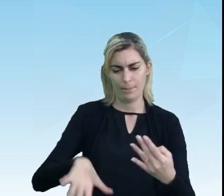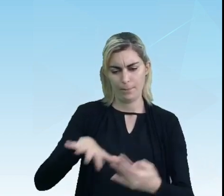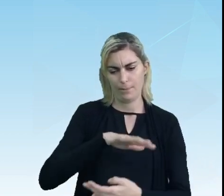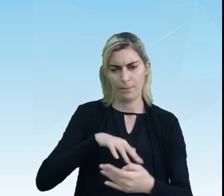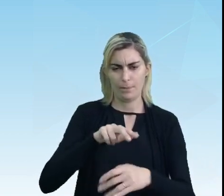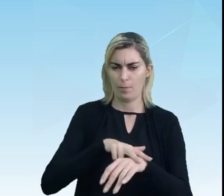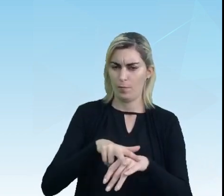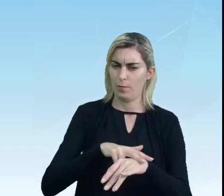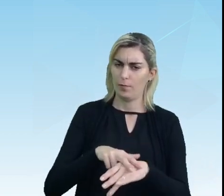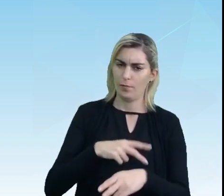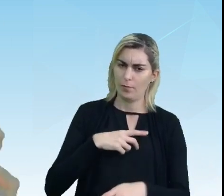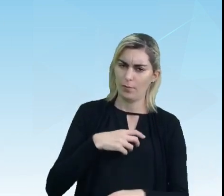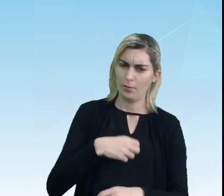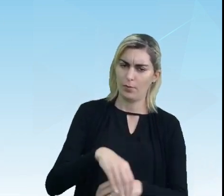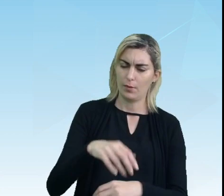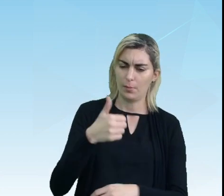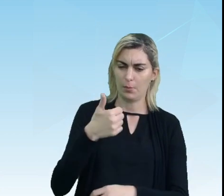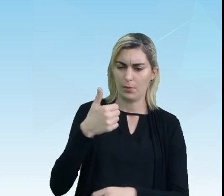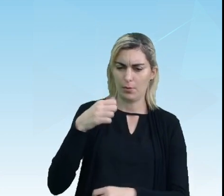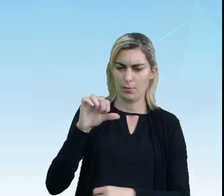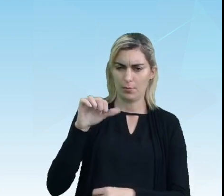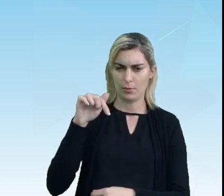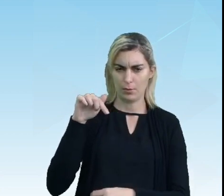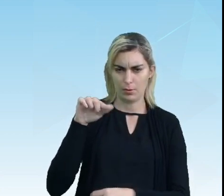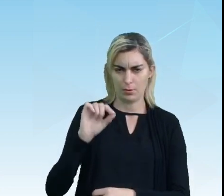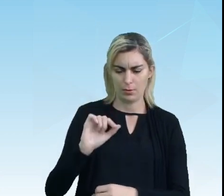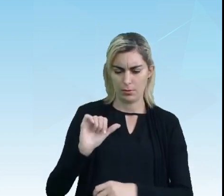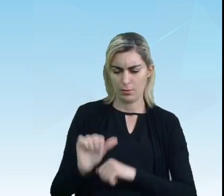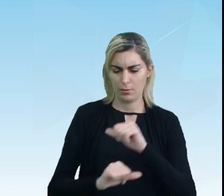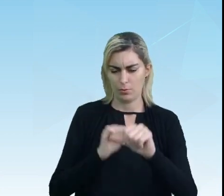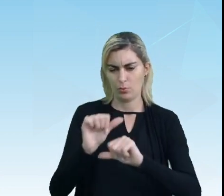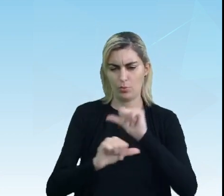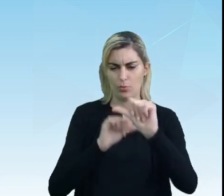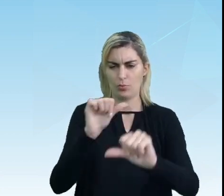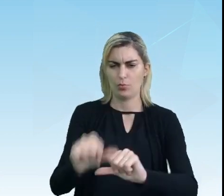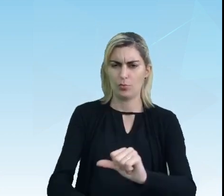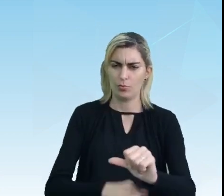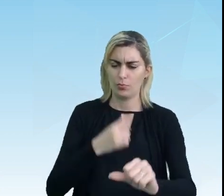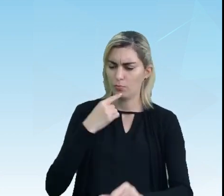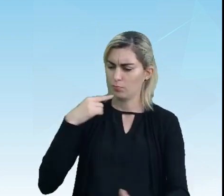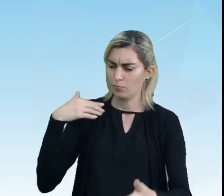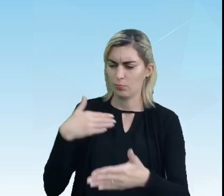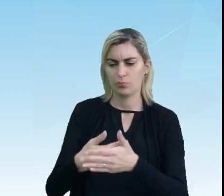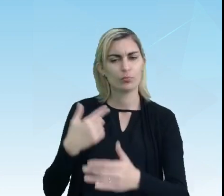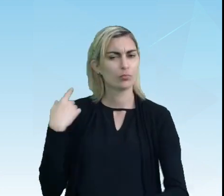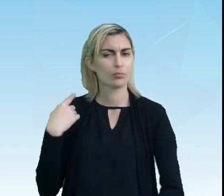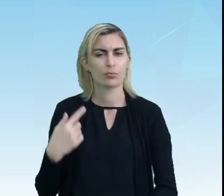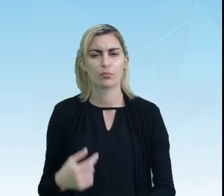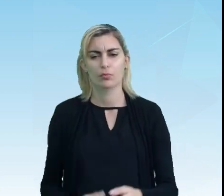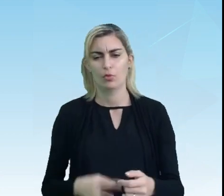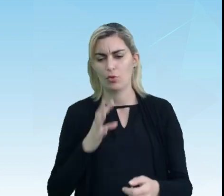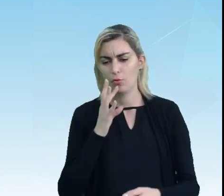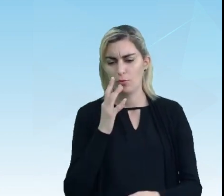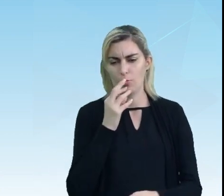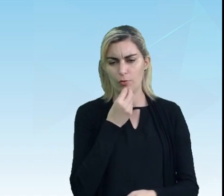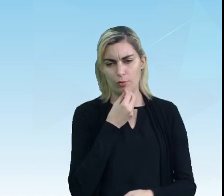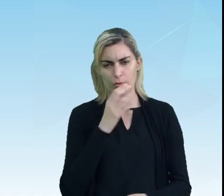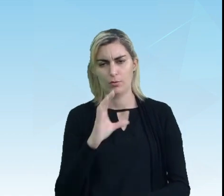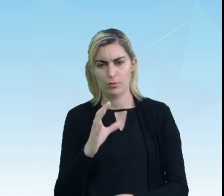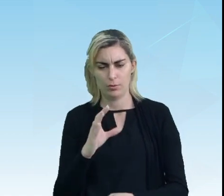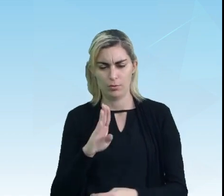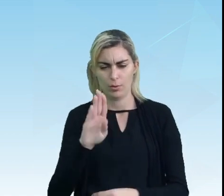Verde trouxe desde 1970, e as suas transformações recentes, introduzidas pelos conhecimentos científicos, como